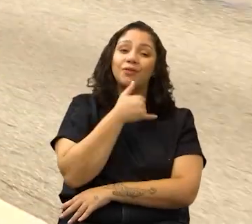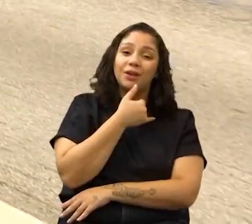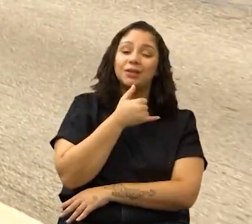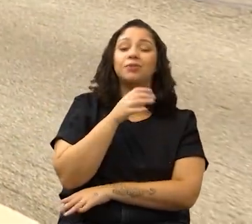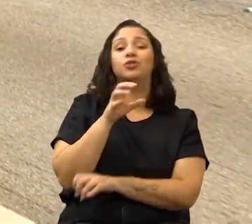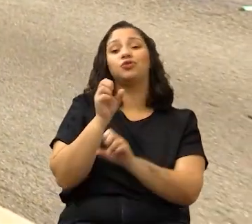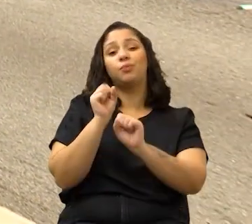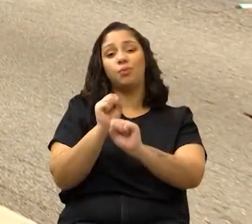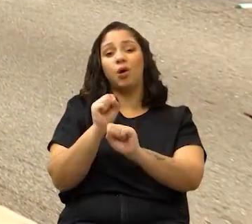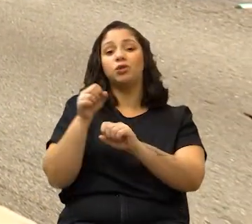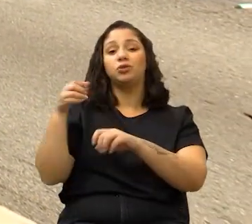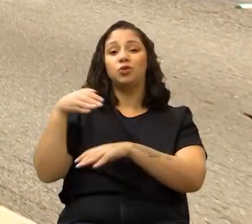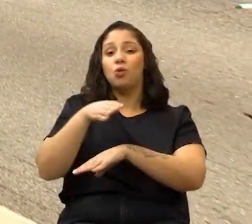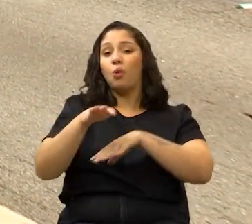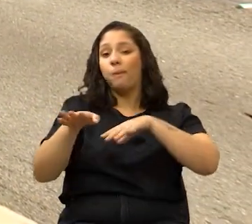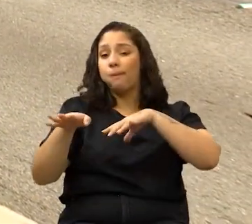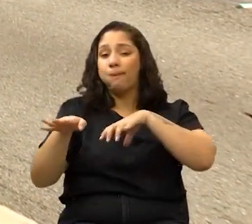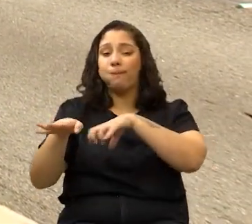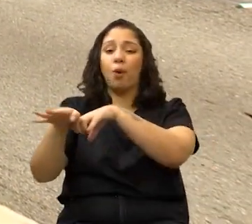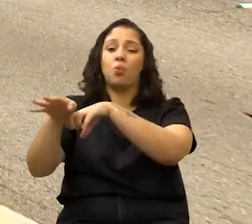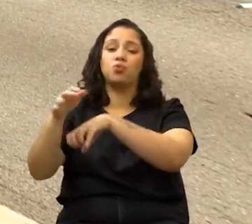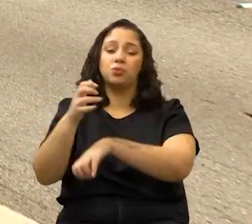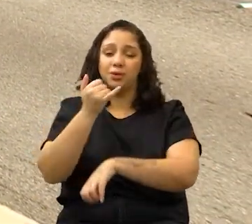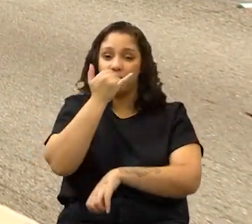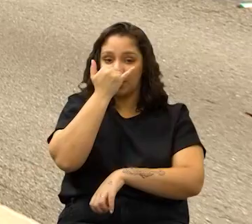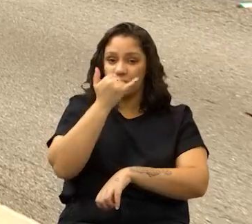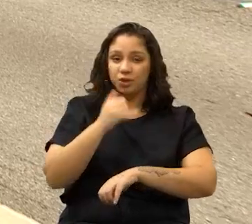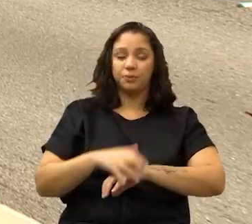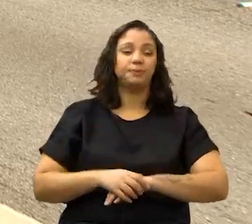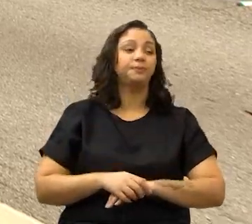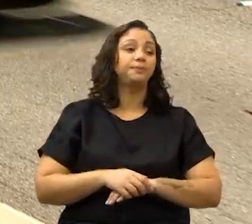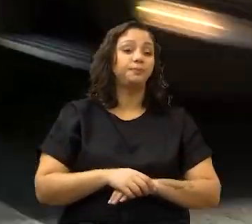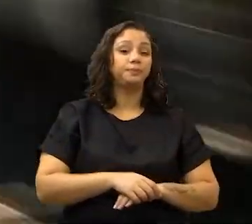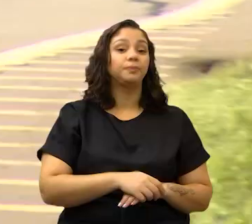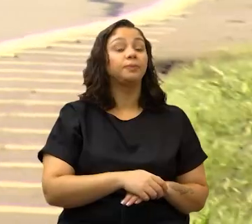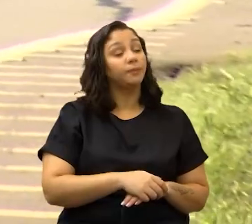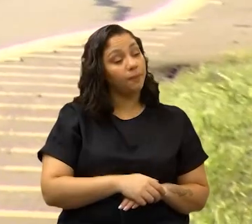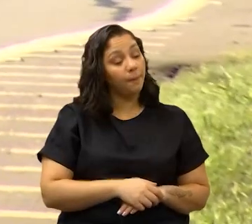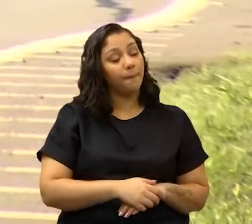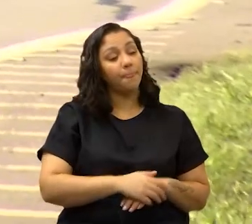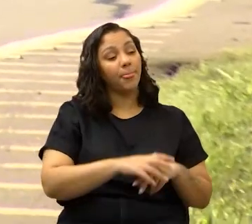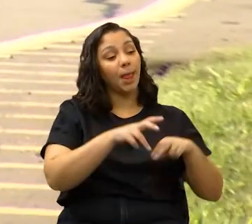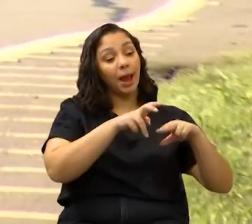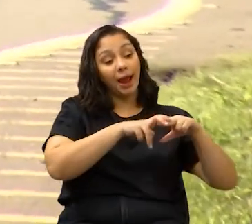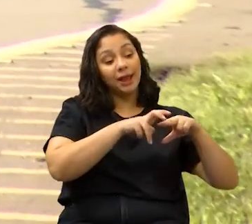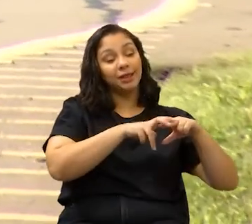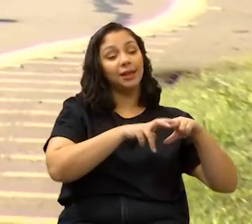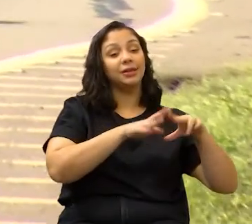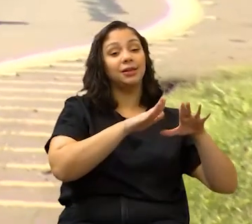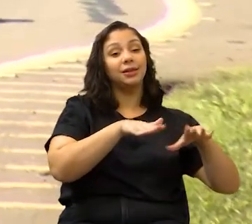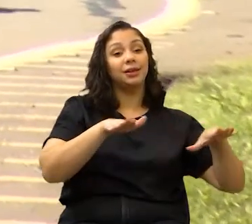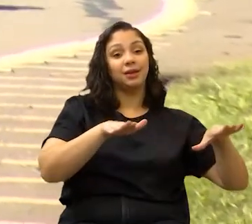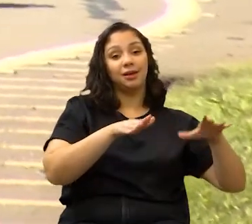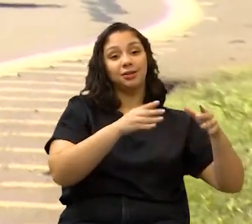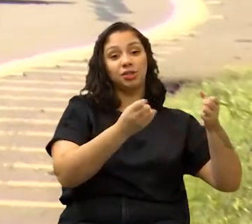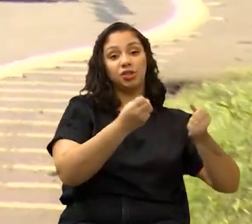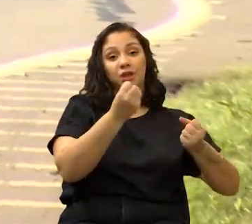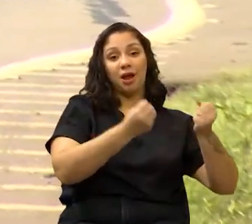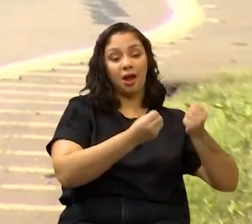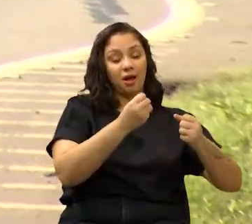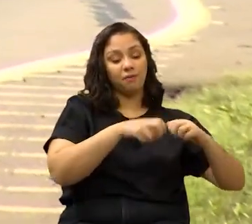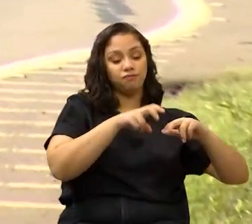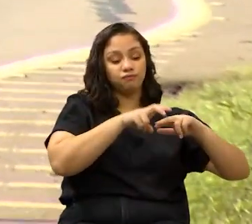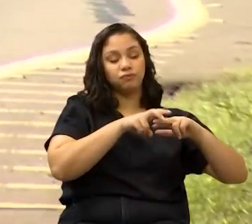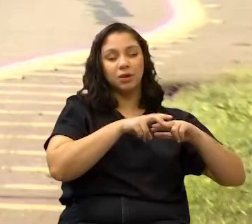infelizmente, potencial para uma tragédia. Cadeirinha para crianças. Muita gente tem dúvida com relação a